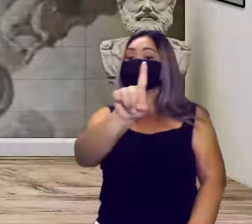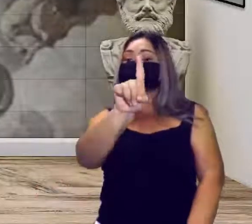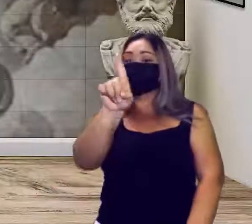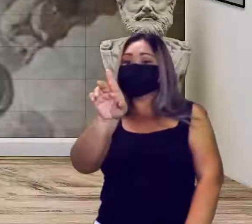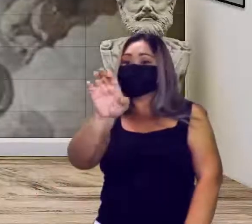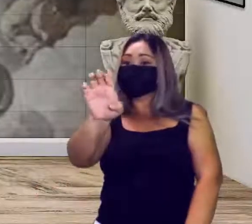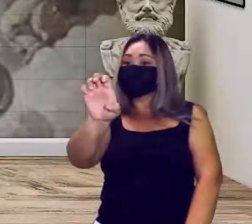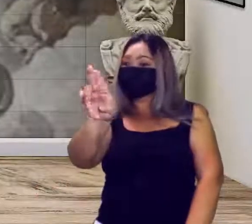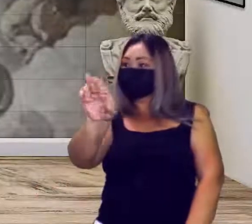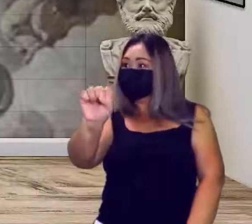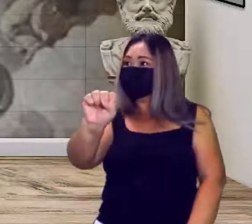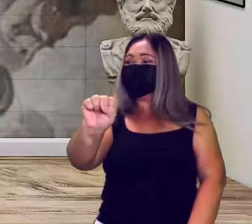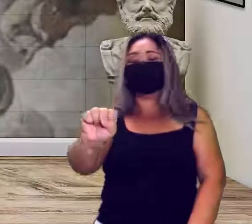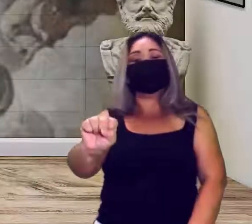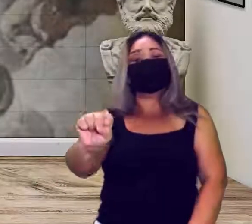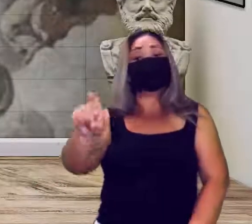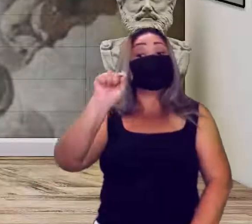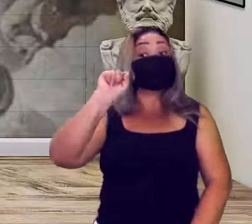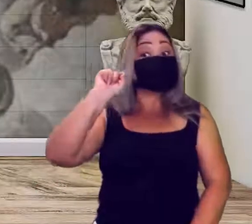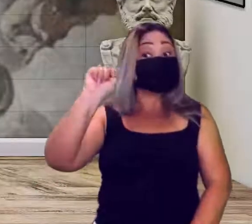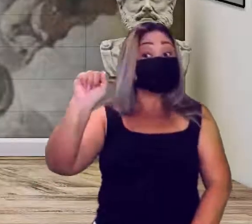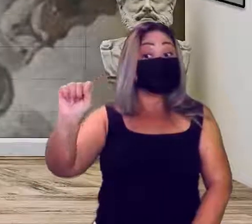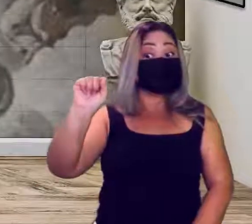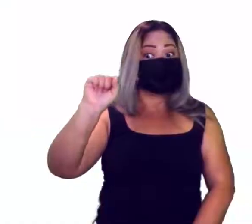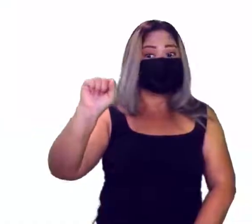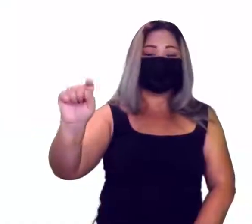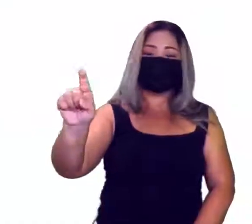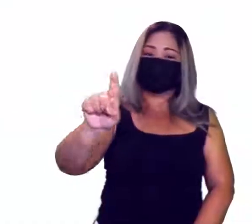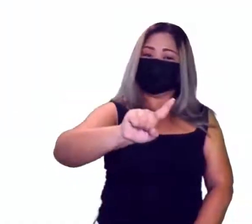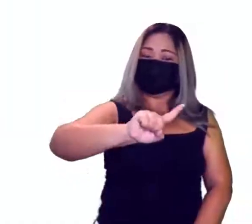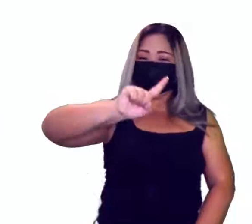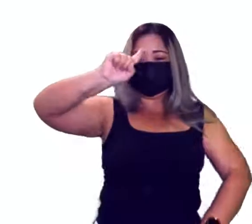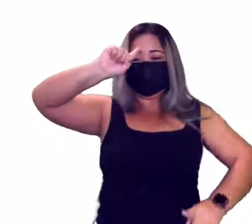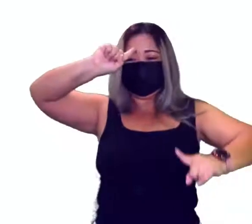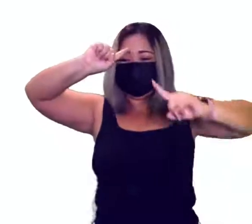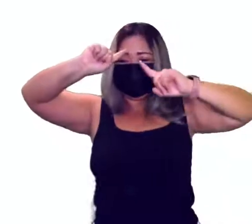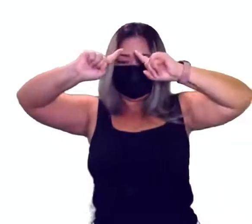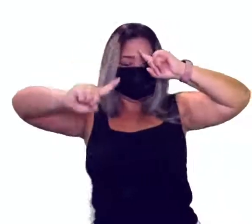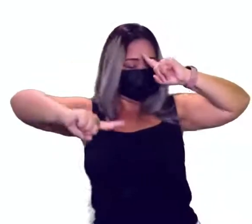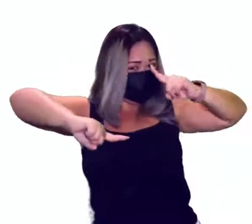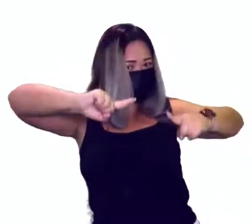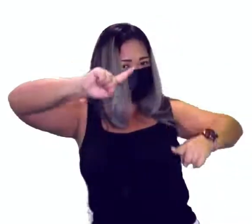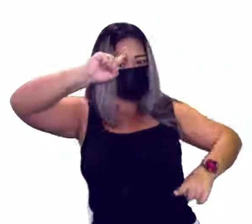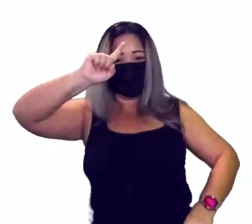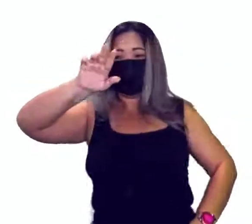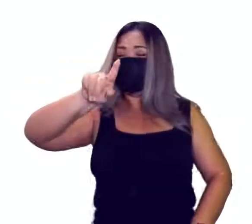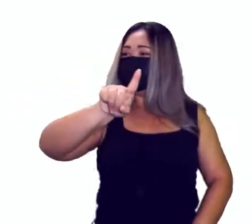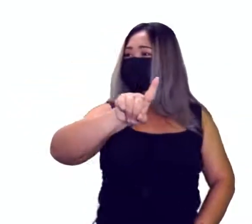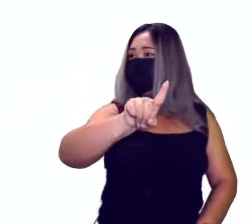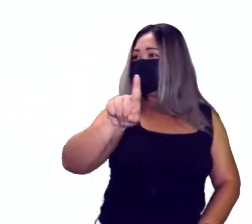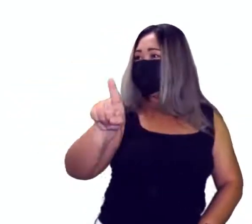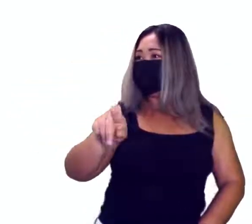Vamos lá? Os Zeus, o que é? Ó, aquele que manda, né? Tá aqui, ó, Zeus.